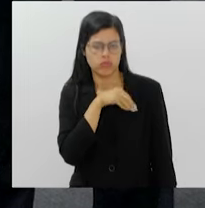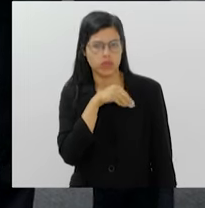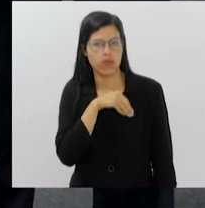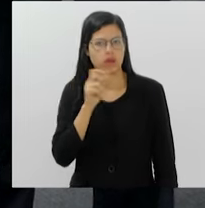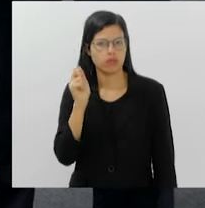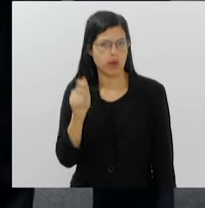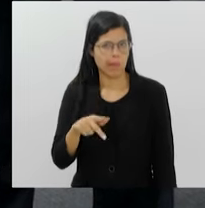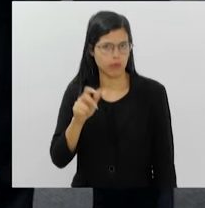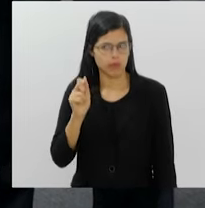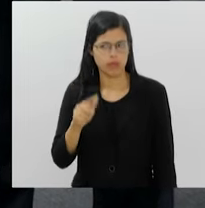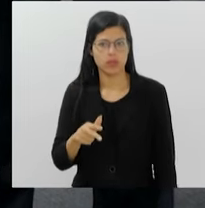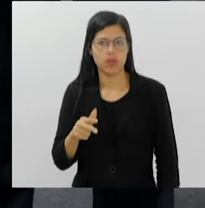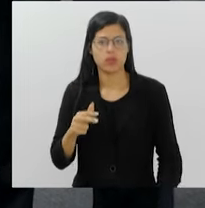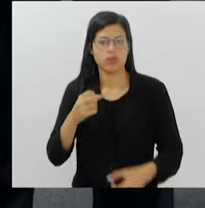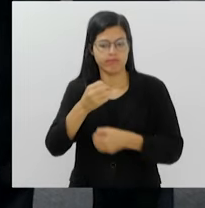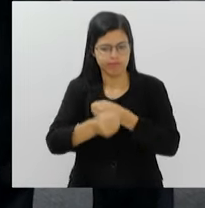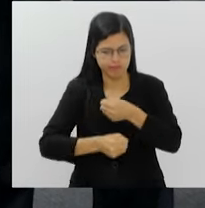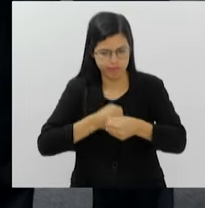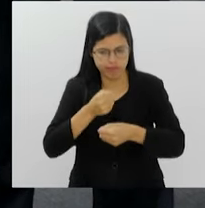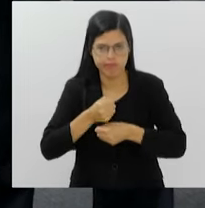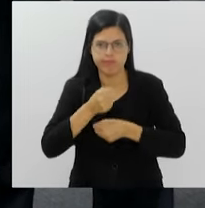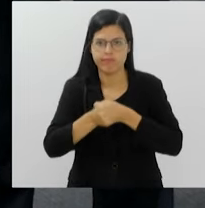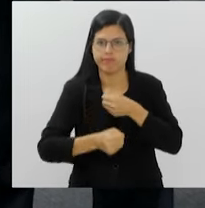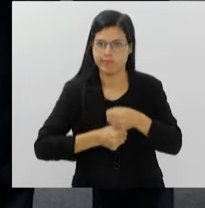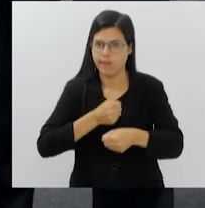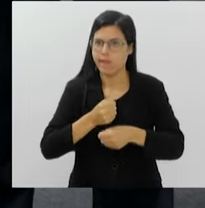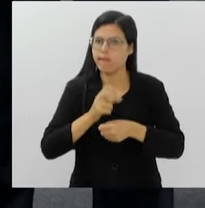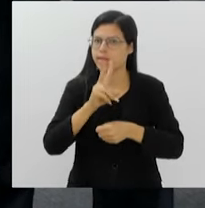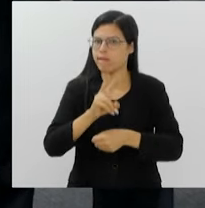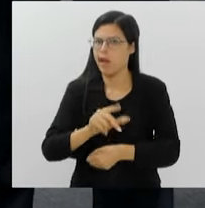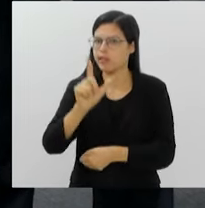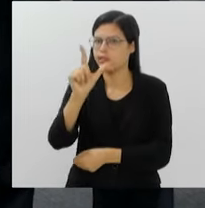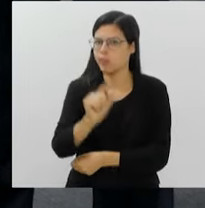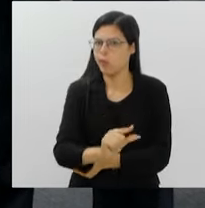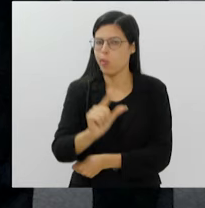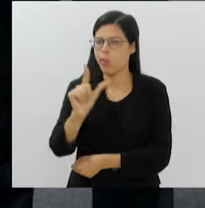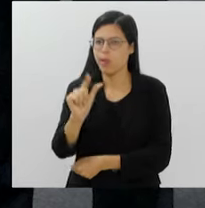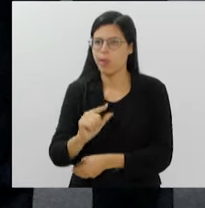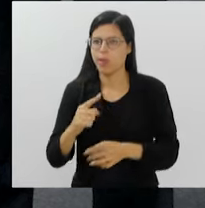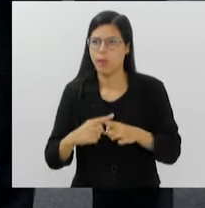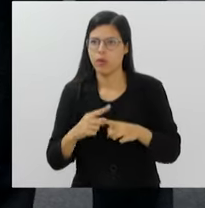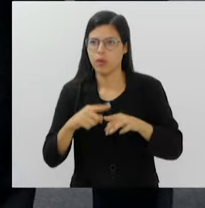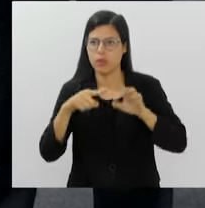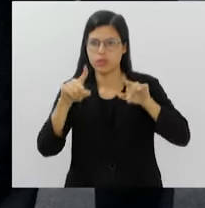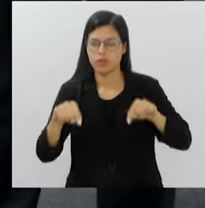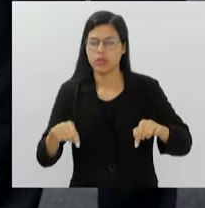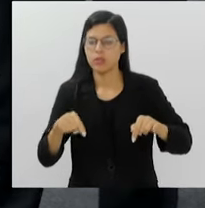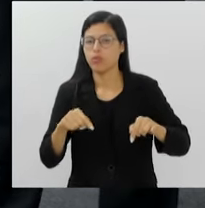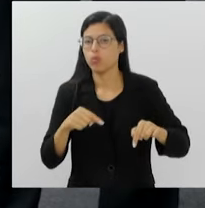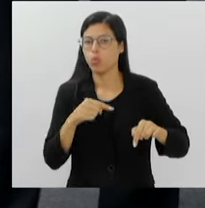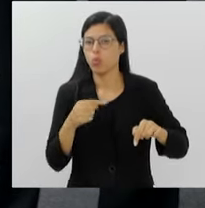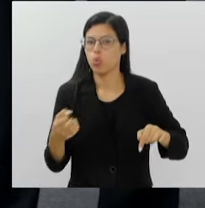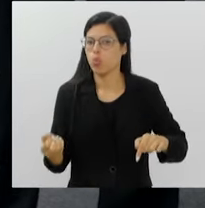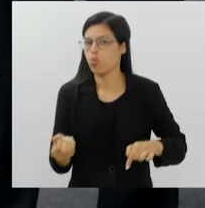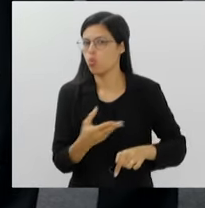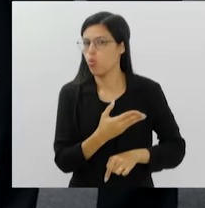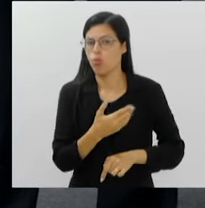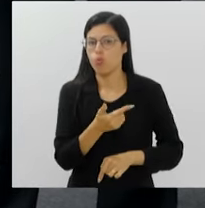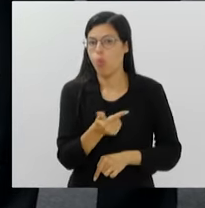E a cada ano que passar, vai pagar menos, porque os servidores novos vão para um outro fundo